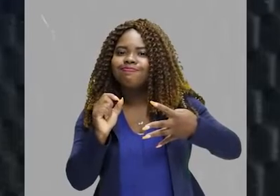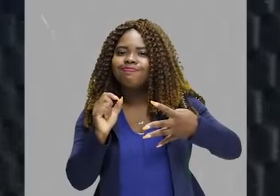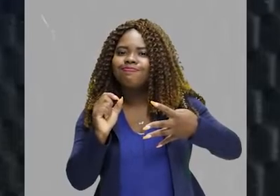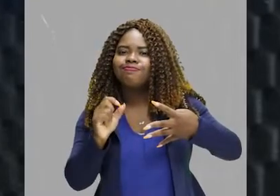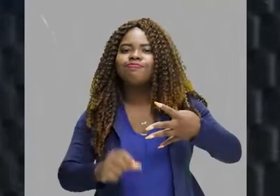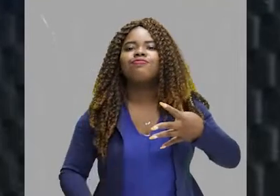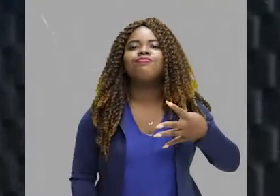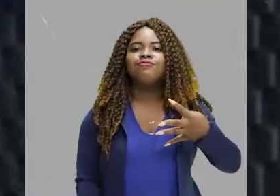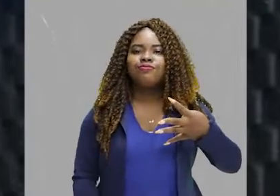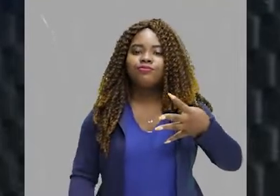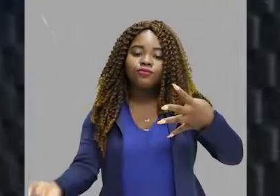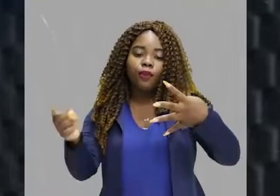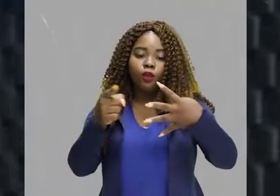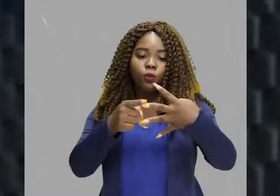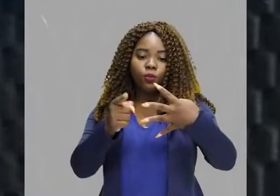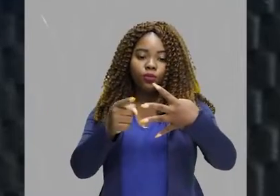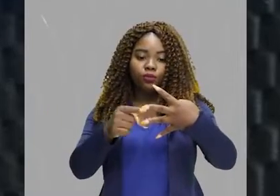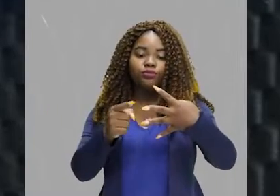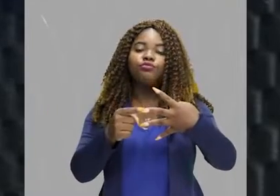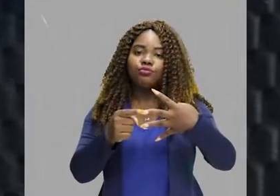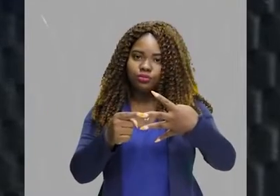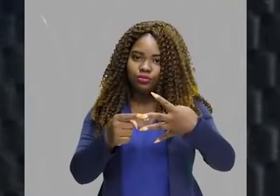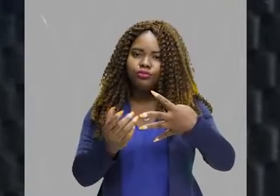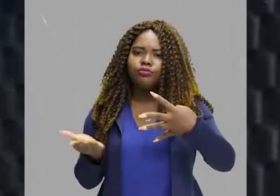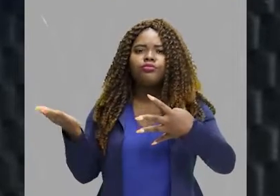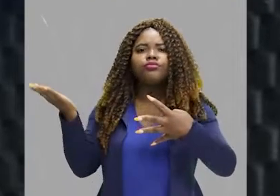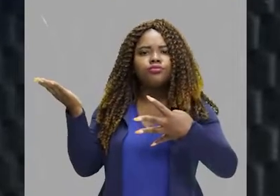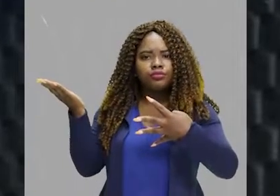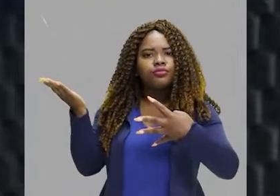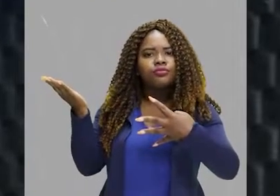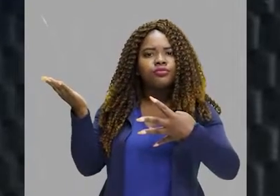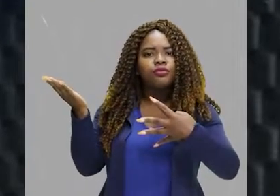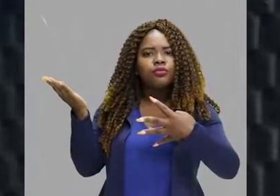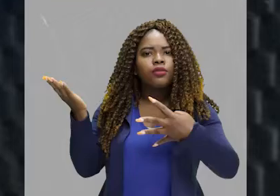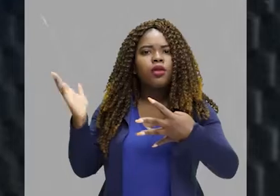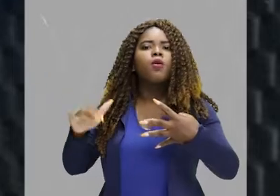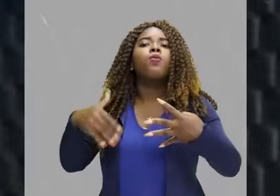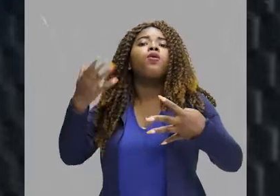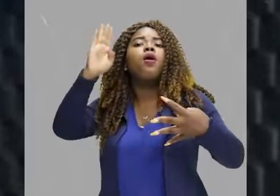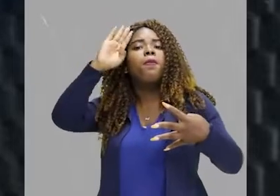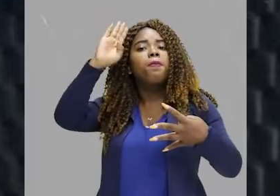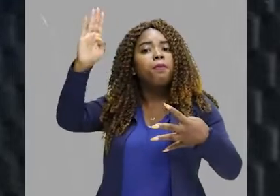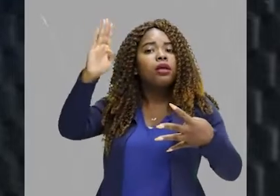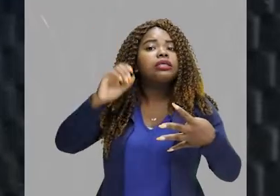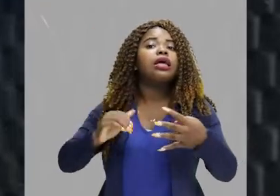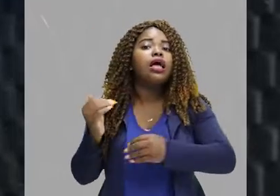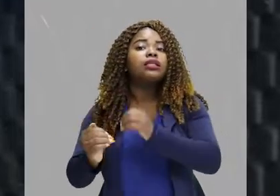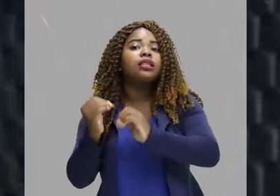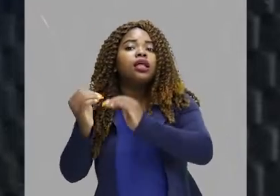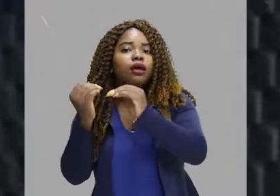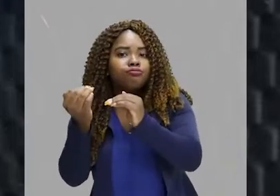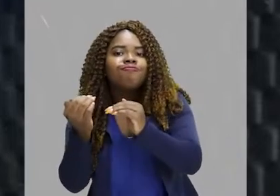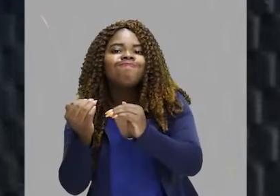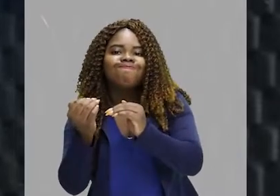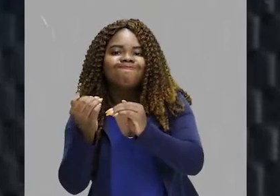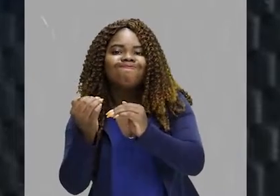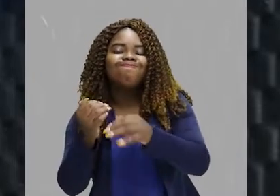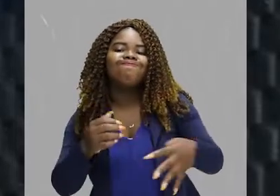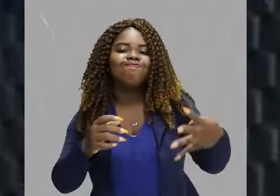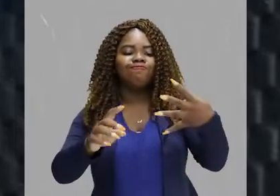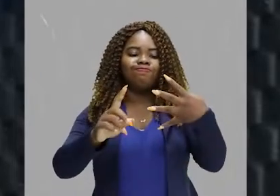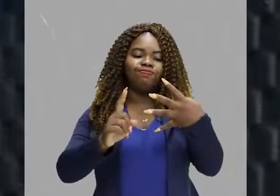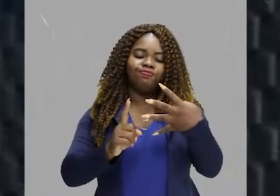responder essa pergunta. Segundo tópico, vamos falar dos princípios do desenvolvimento